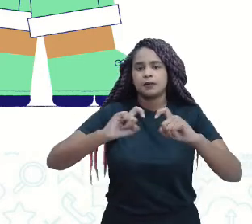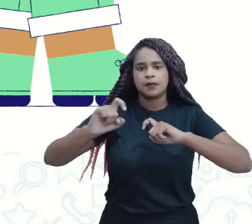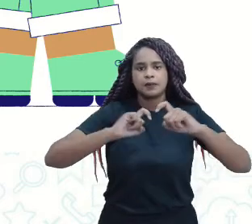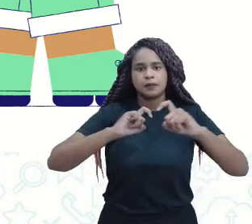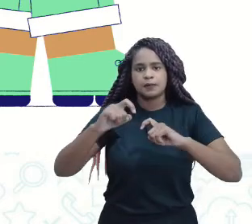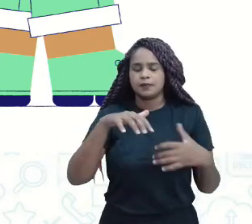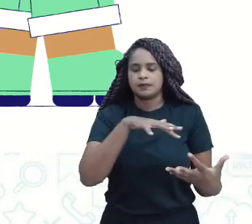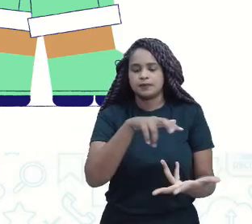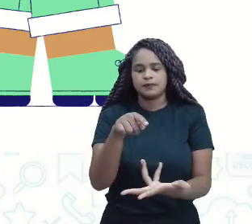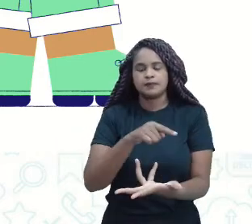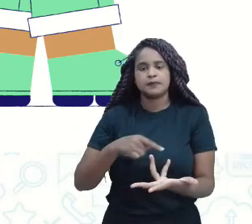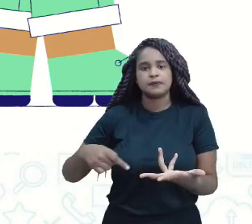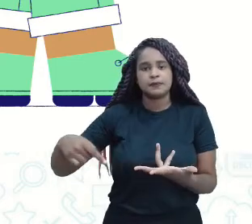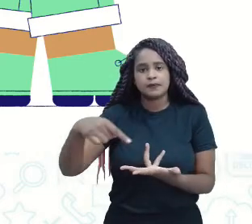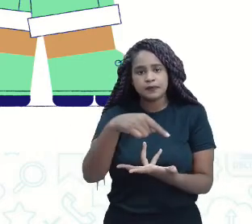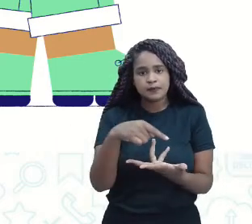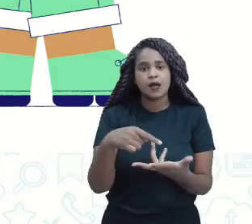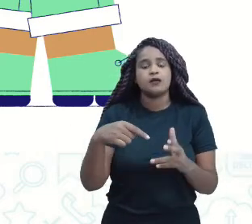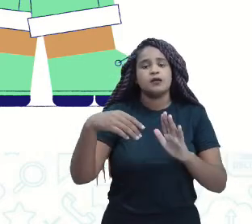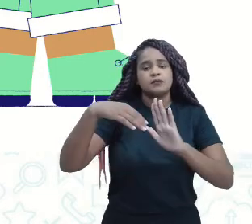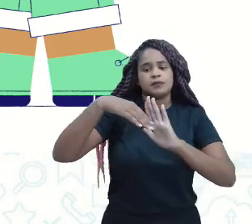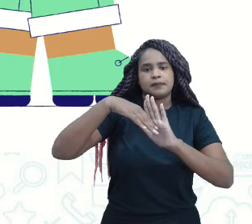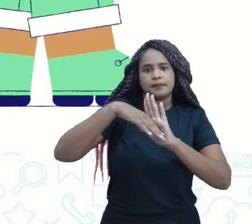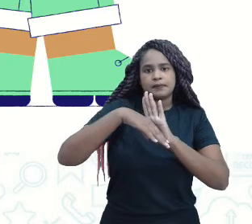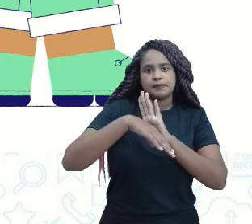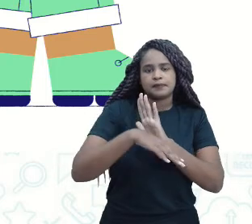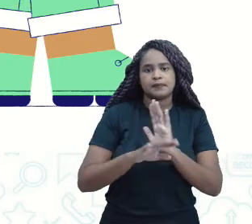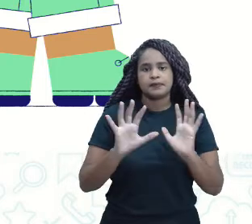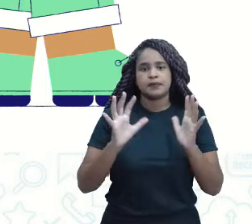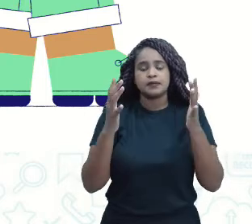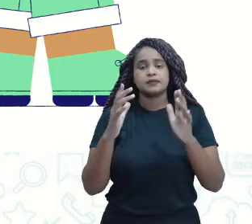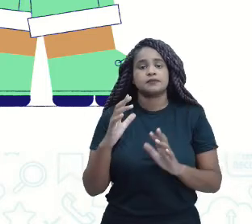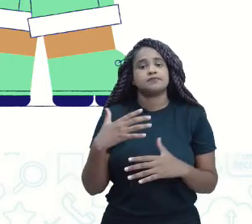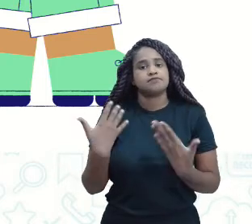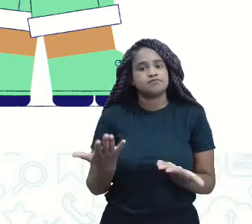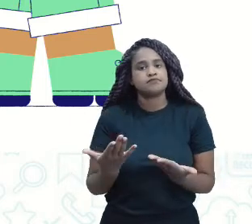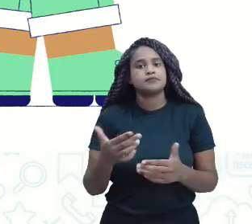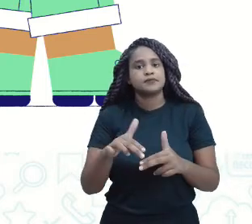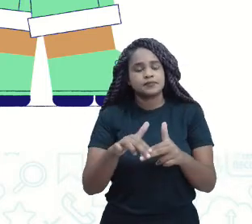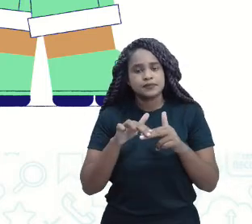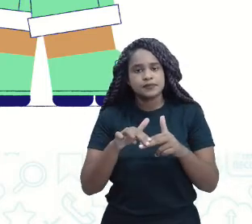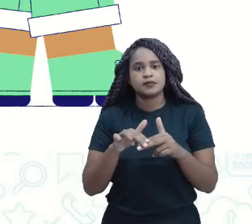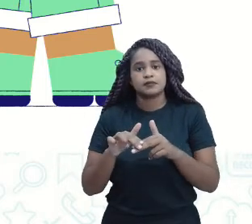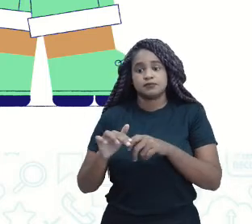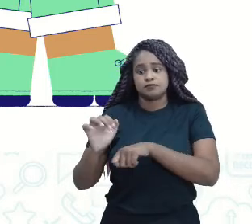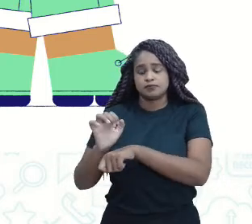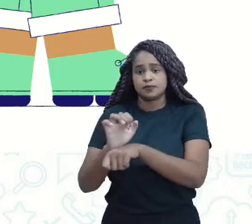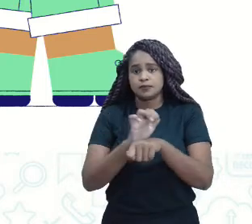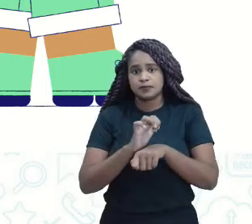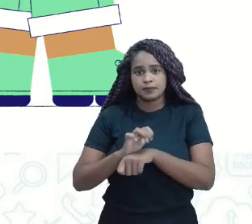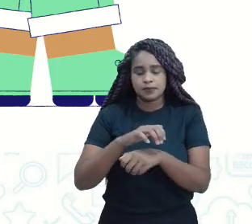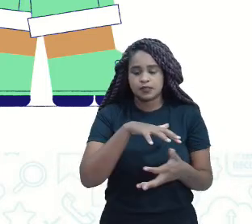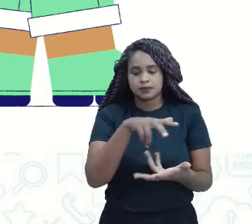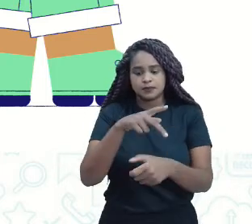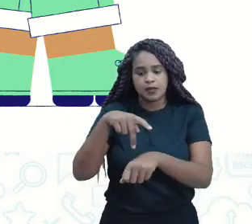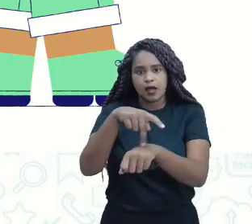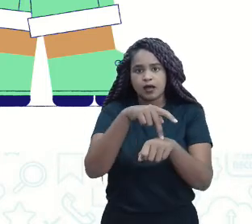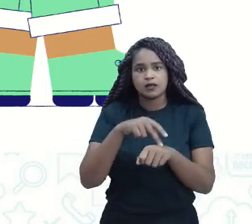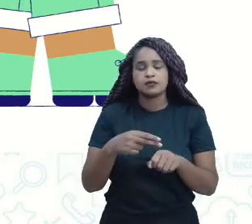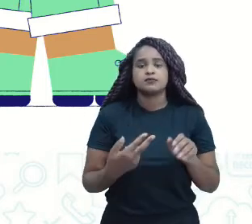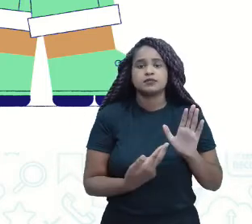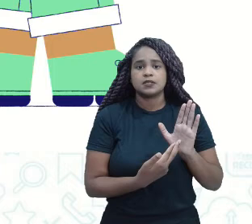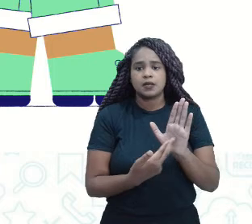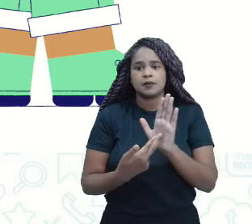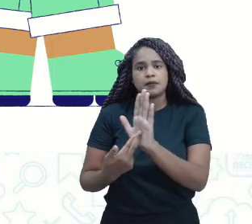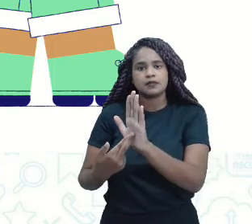cada vez mais intensa. Representantes de estados se reúnem com frequência para discutir como podemos atenuar e